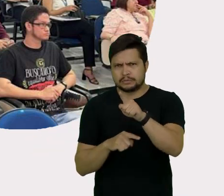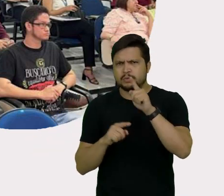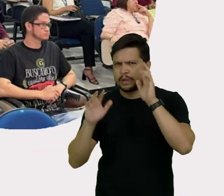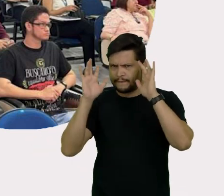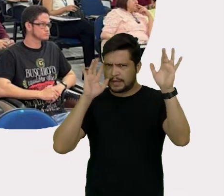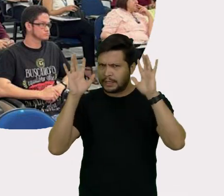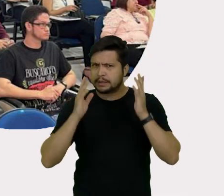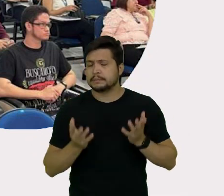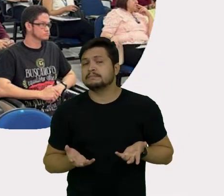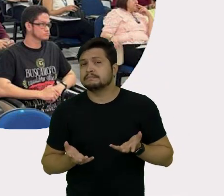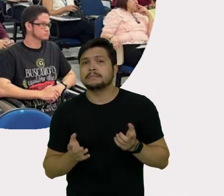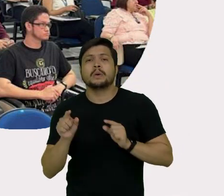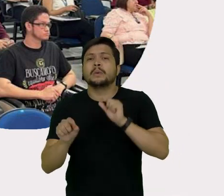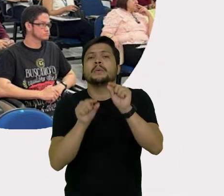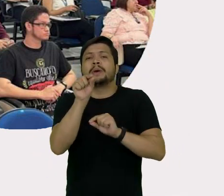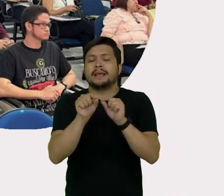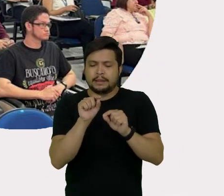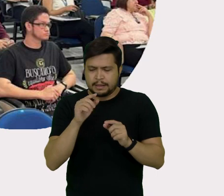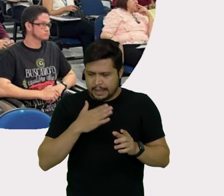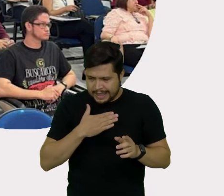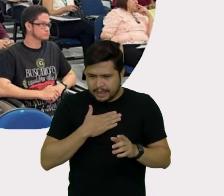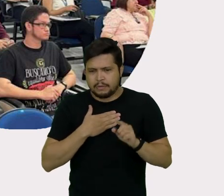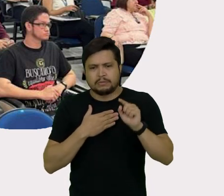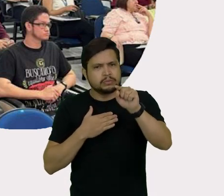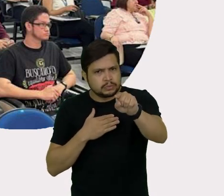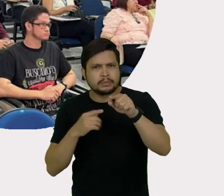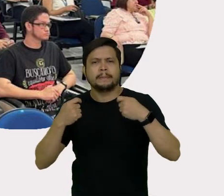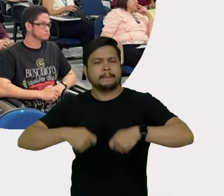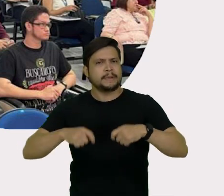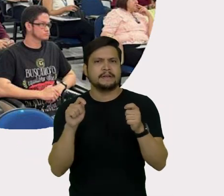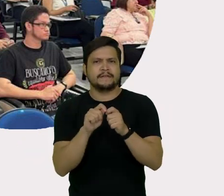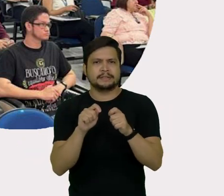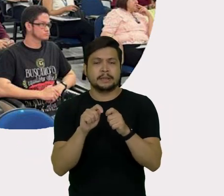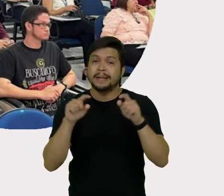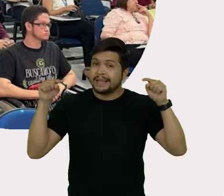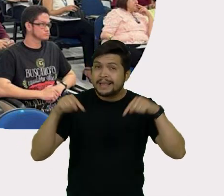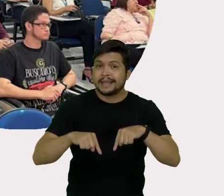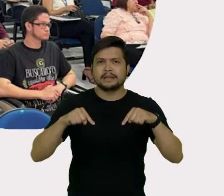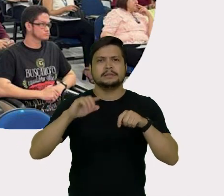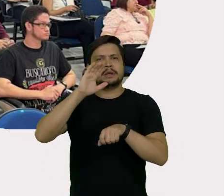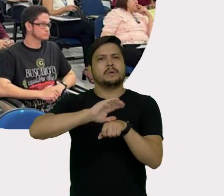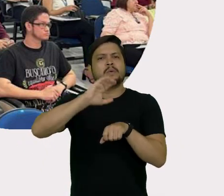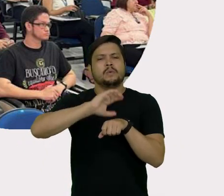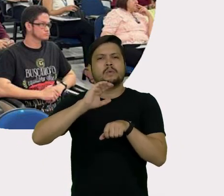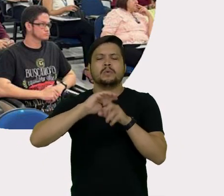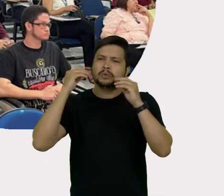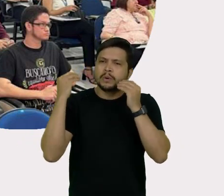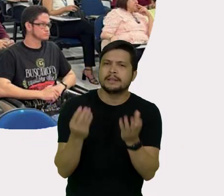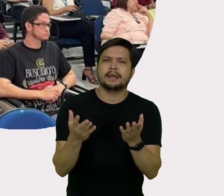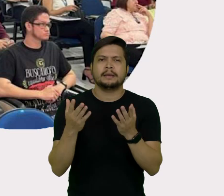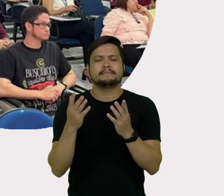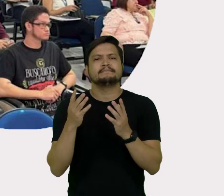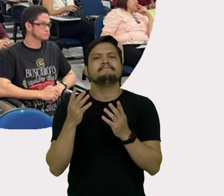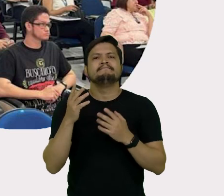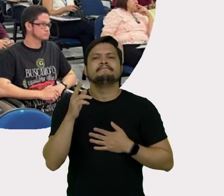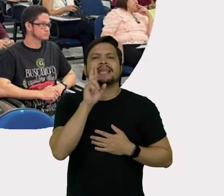a gente tem que fazer para que esse curso ele seja útil, ele traga